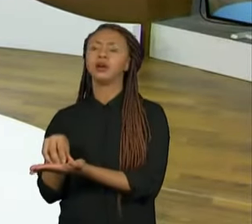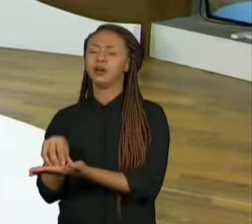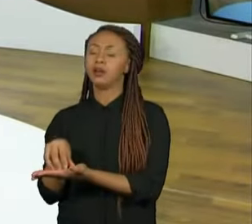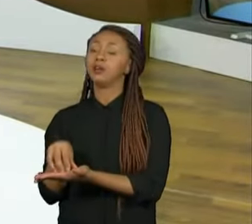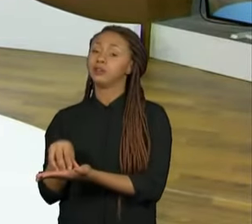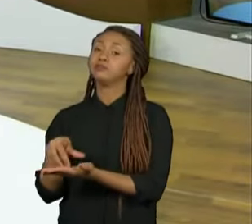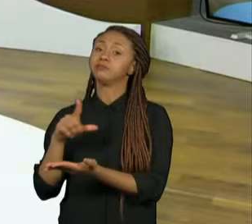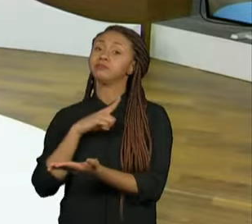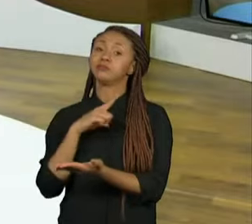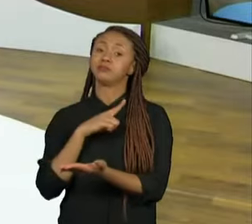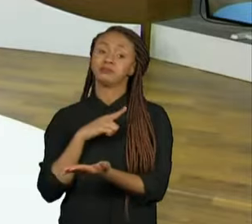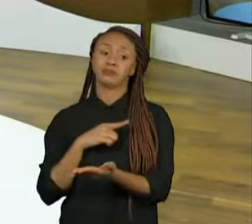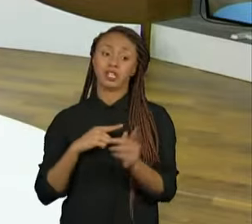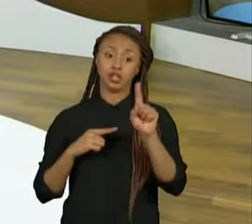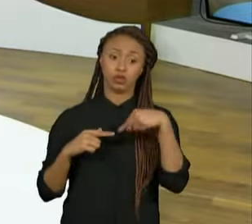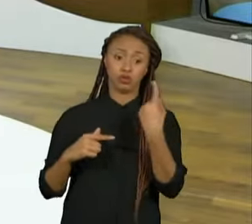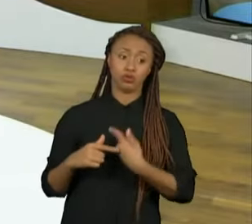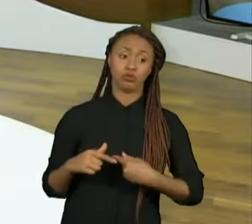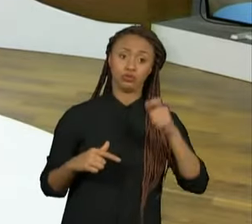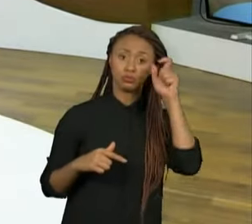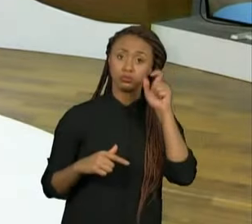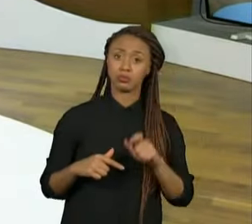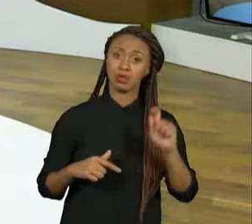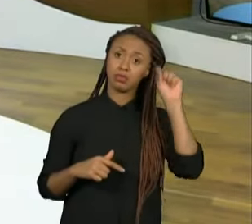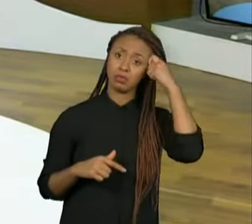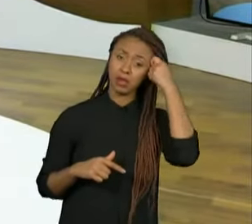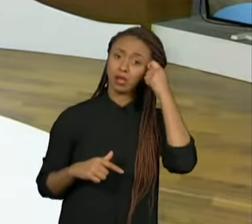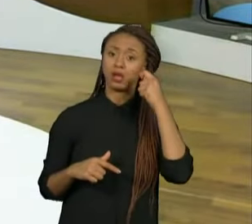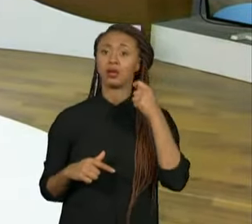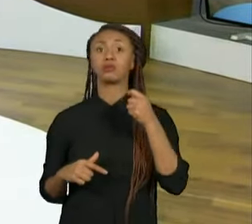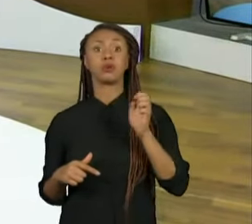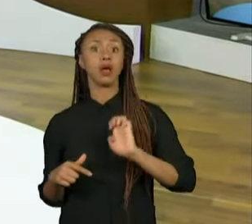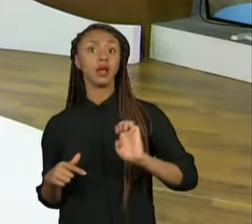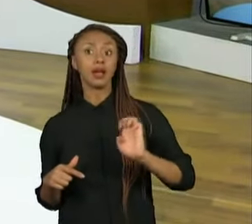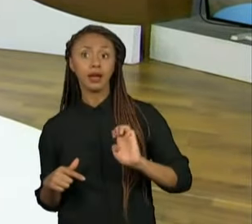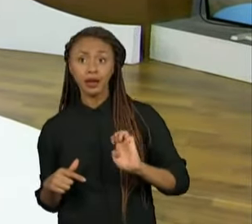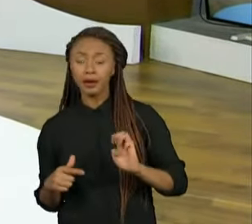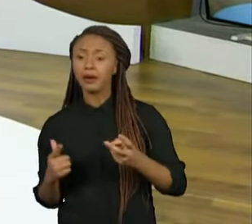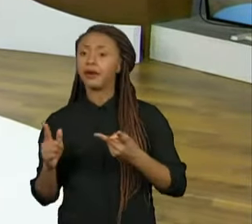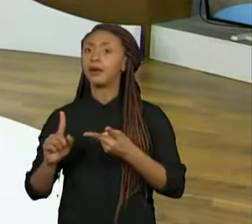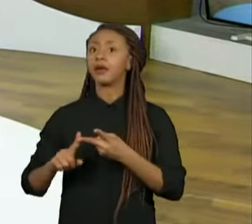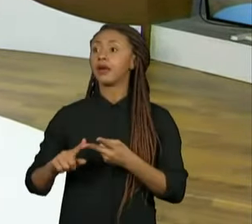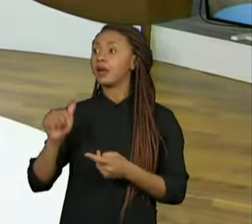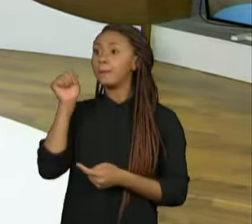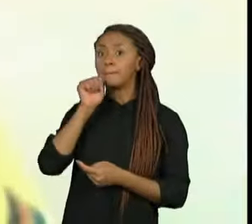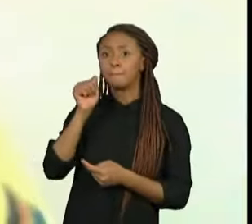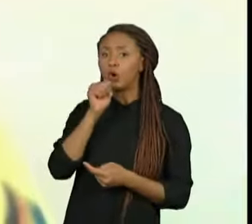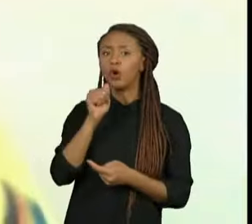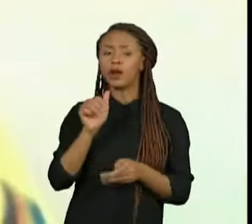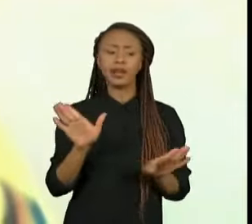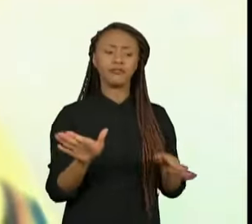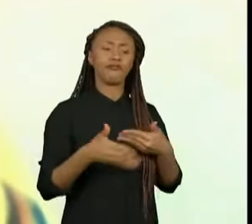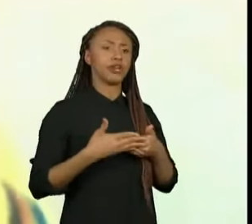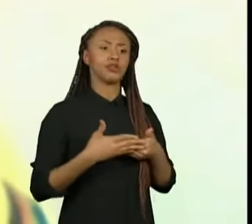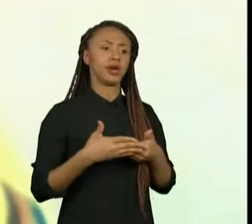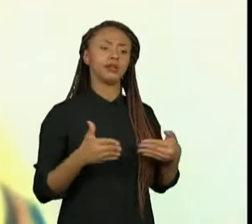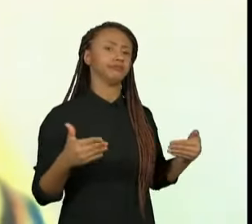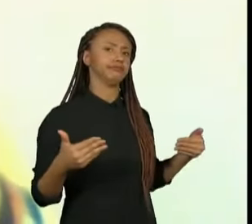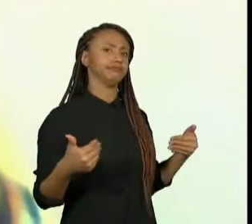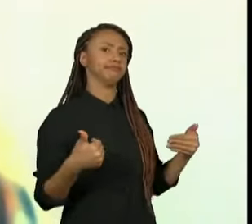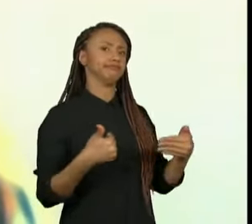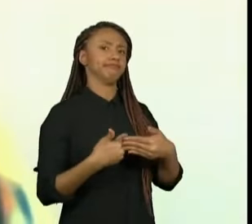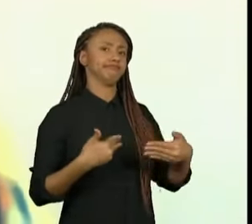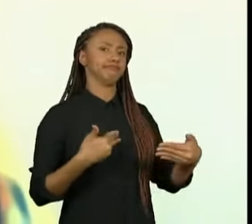vedados, né, ao sujeito negro, vedados ao sujeito gay, vedados às mulheres. Então, a academia ela é um